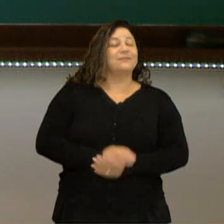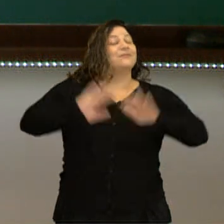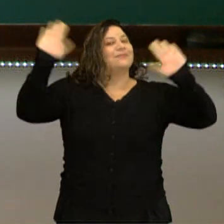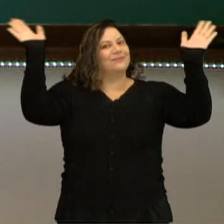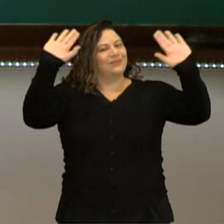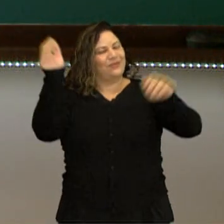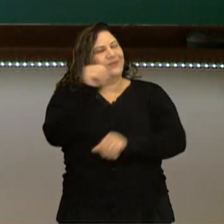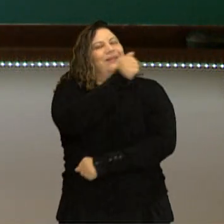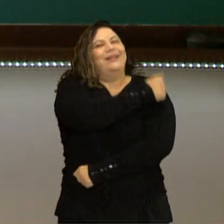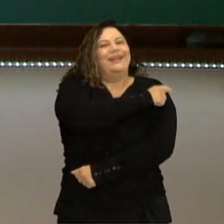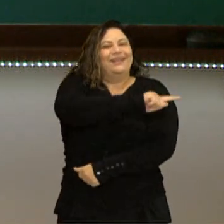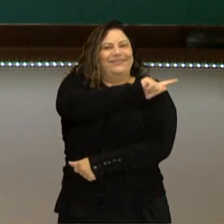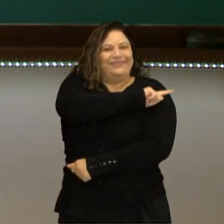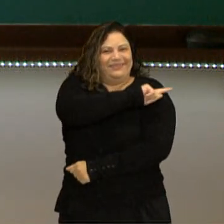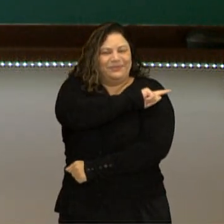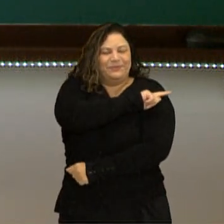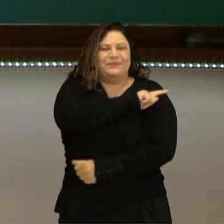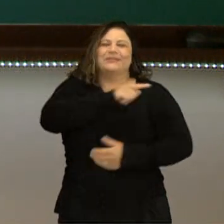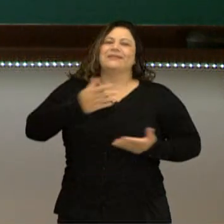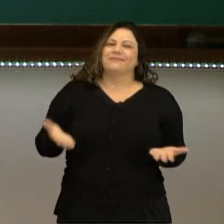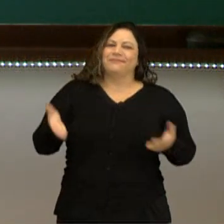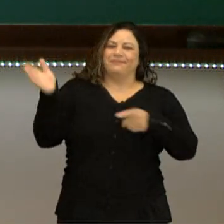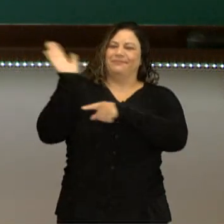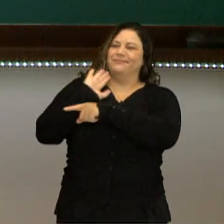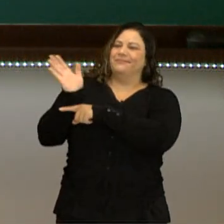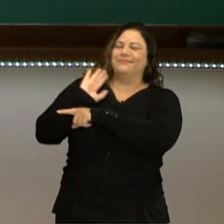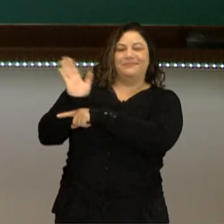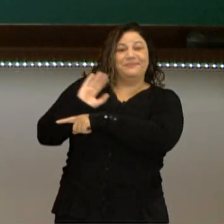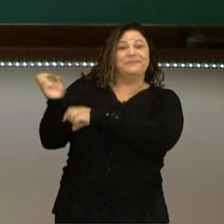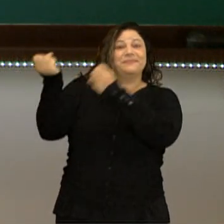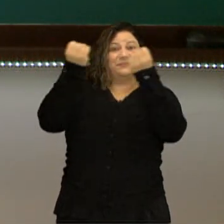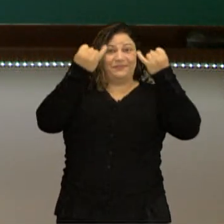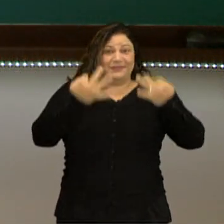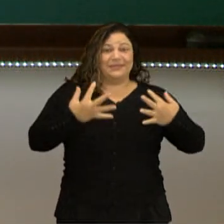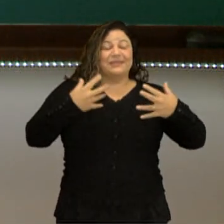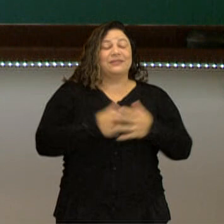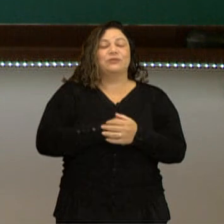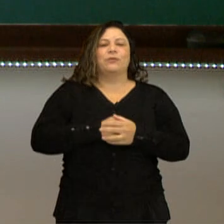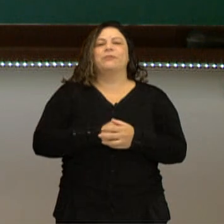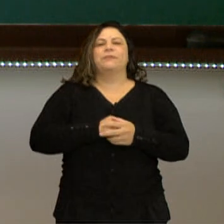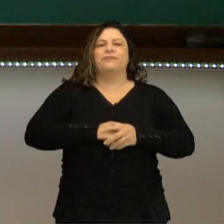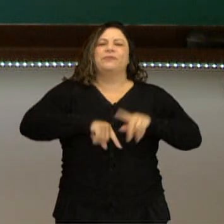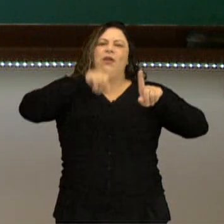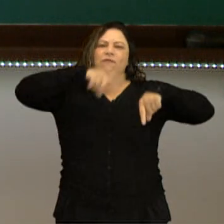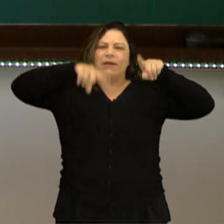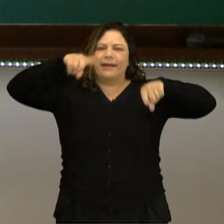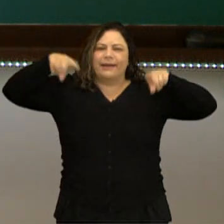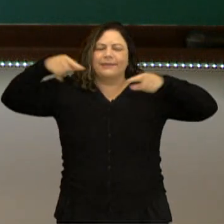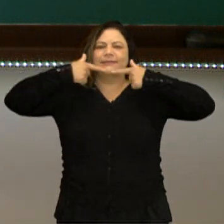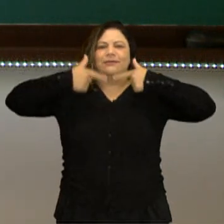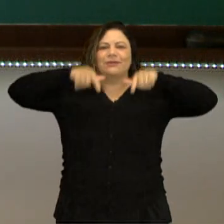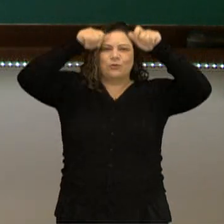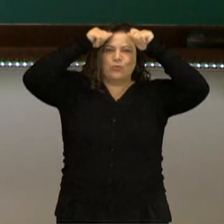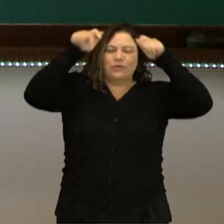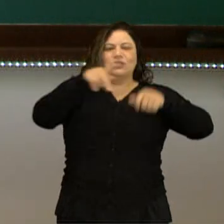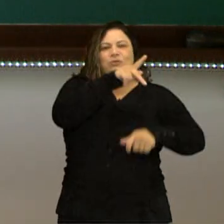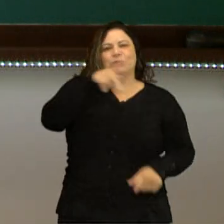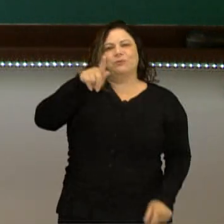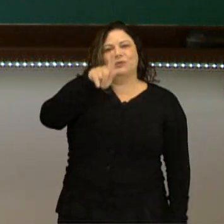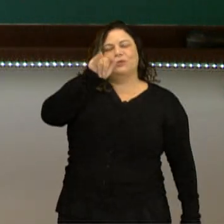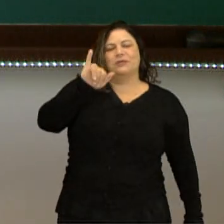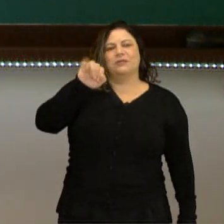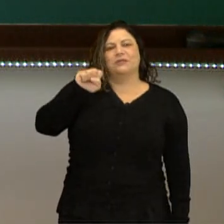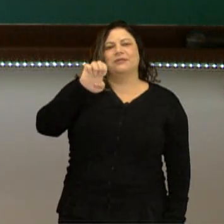Olá, estudantes do sétimo ano! Neste vídeo vamos falar sobre variação linguística. Eu sou a professora